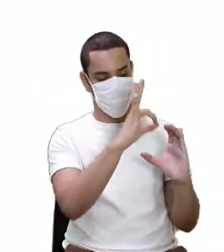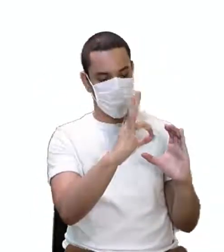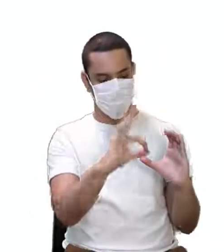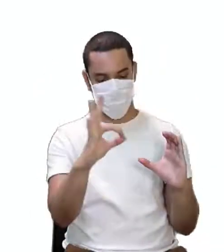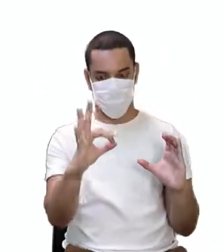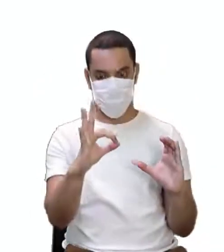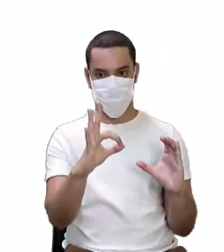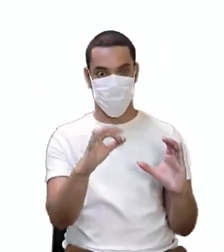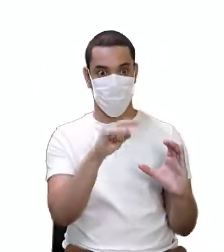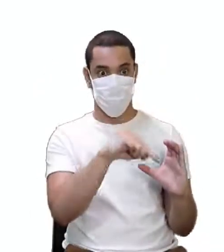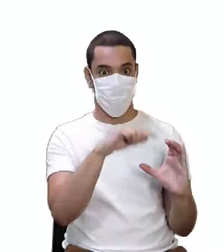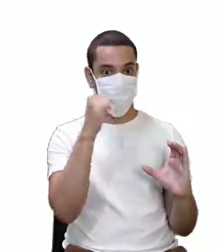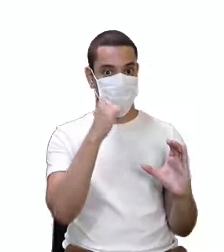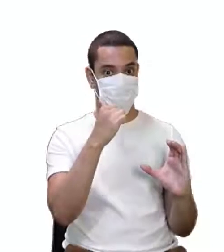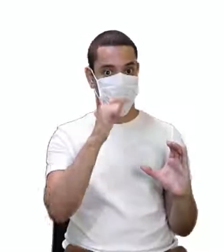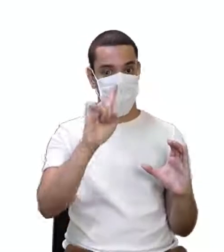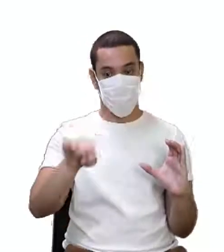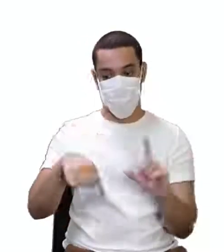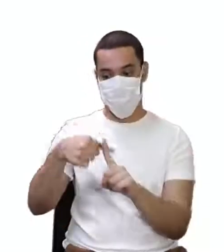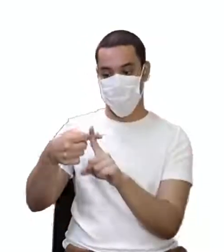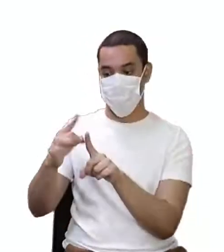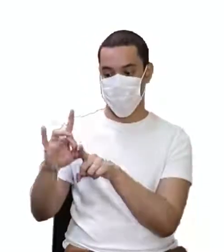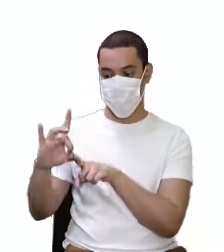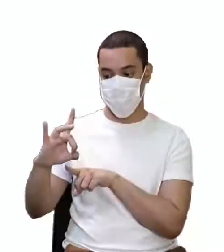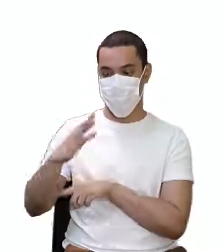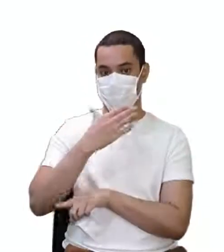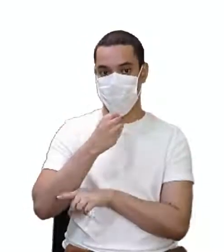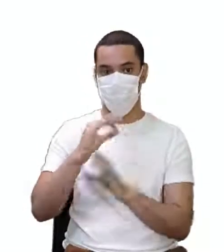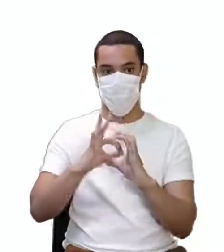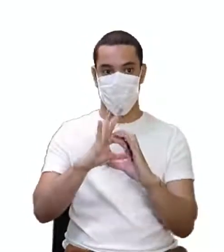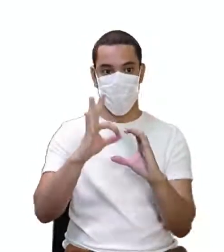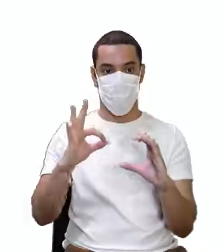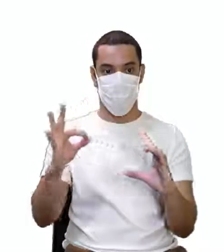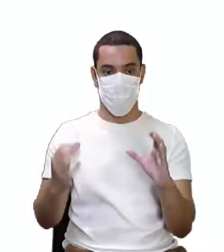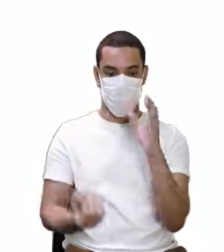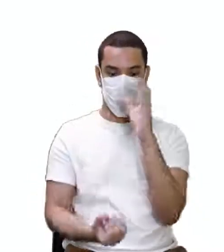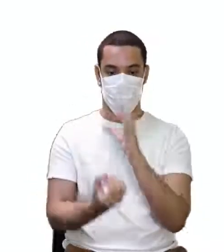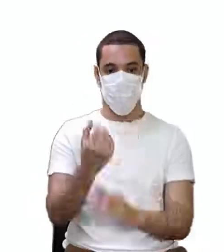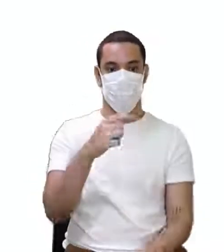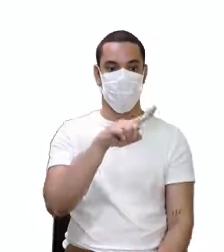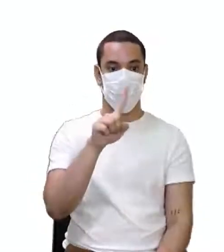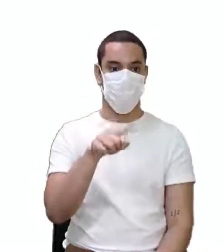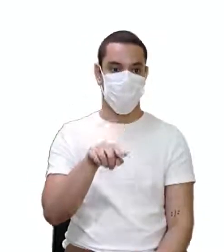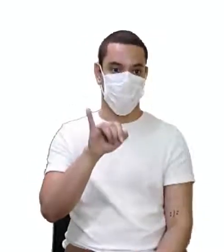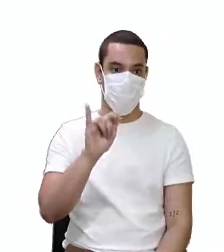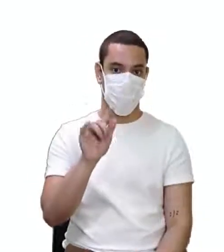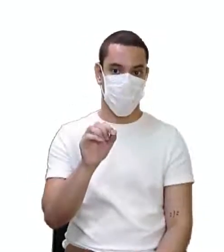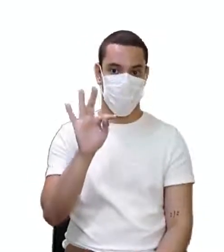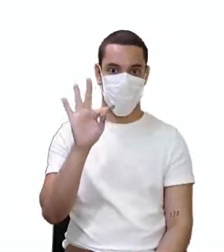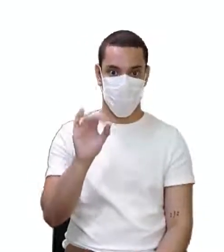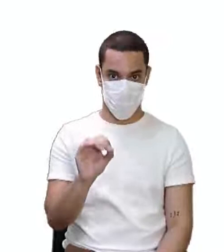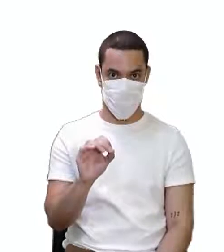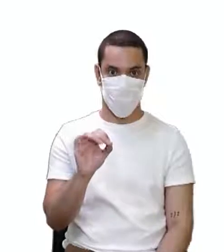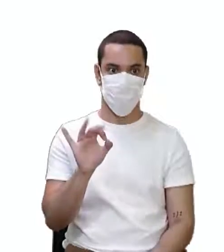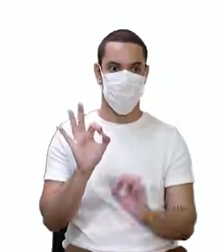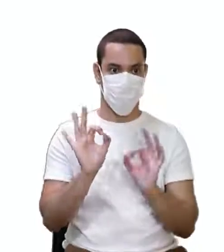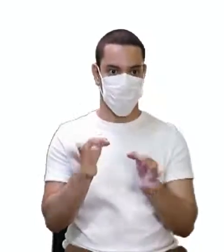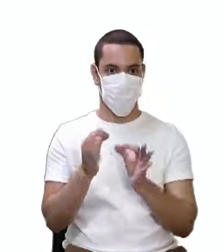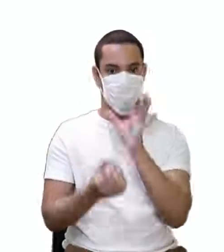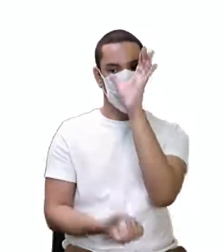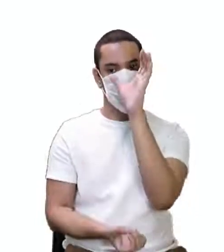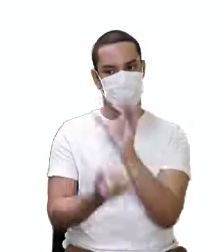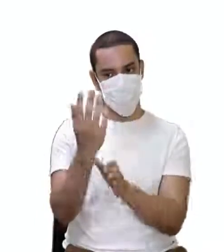masculino com o gameta feminino. O ovócito secundário e o espermatozoide na espécie humana, a